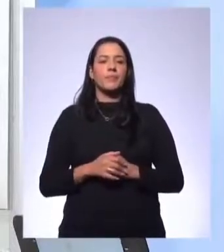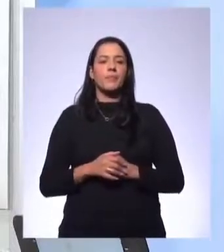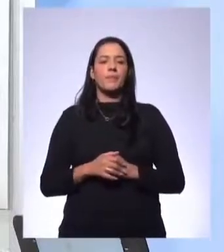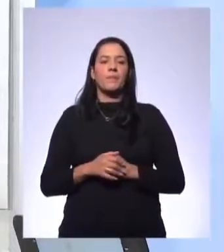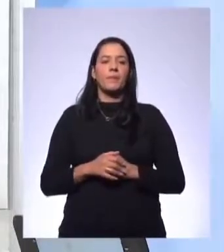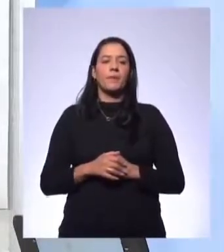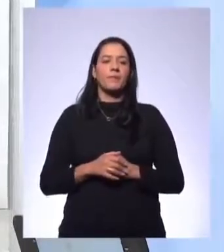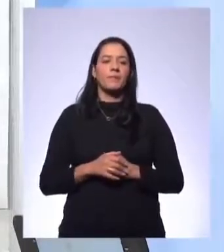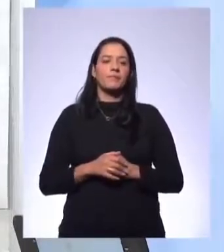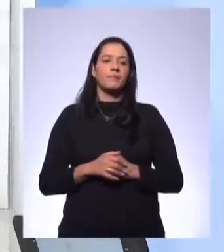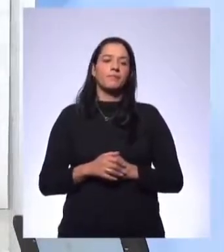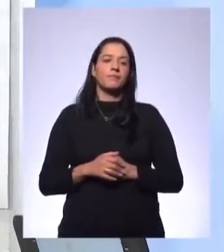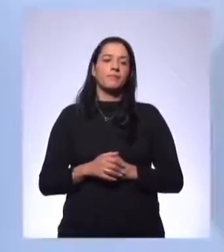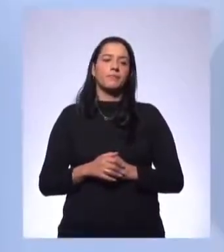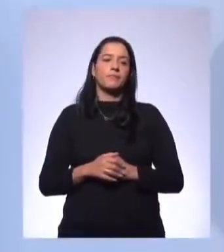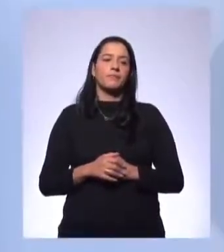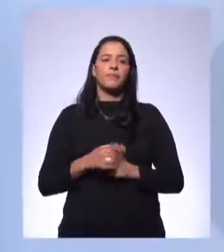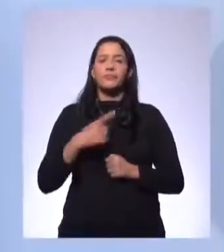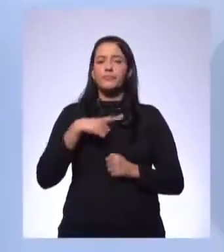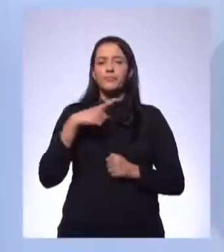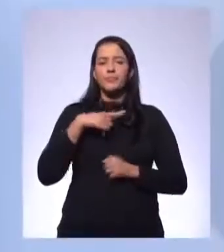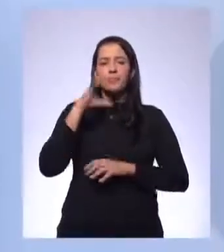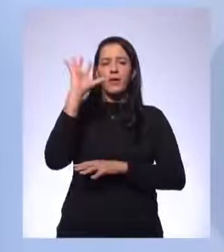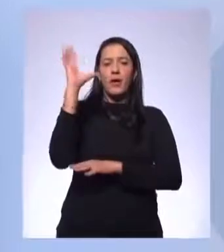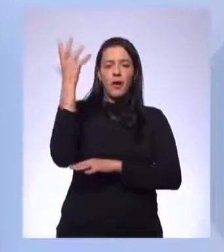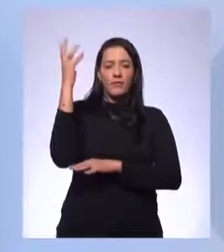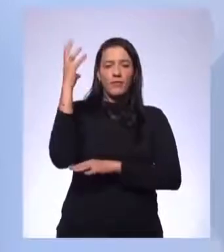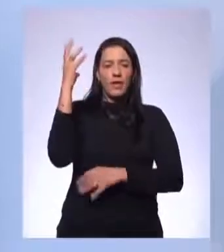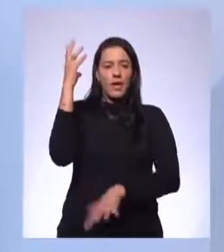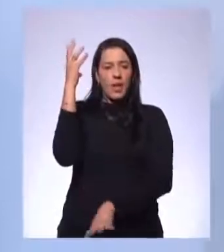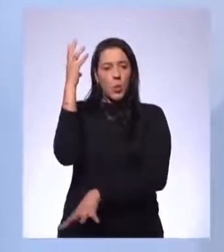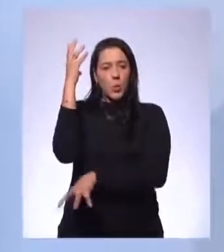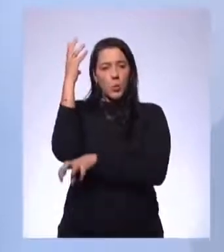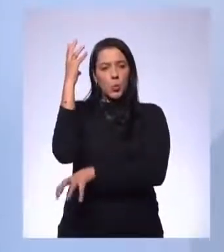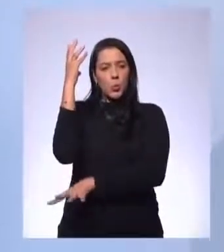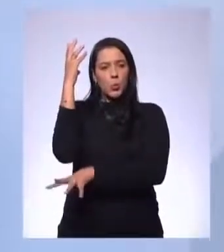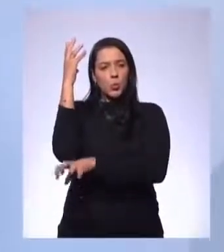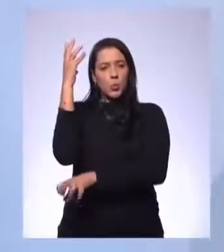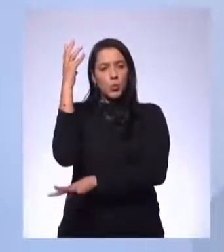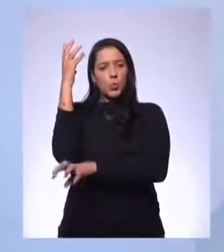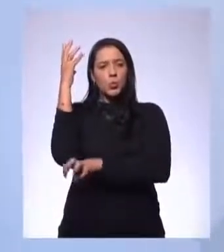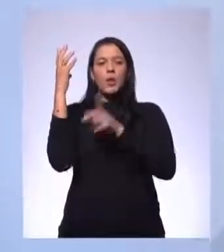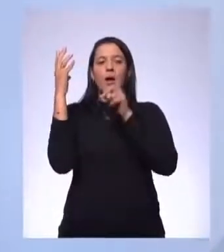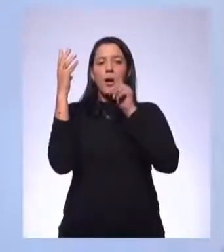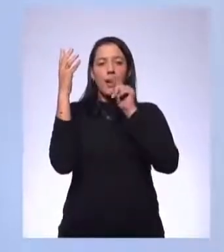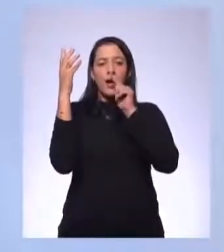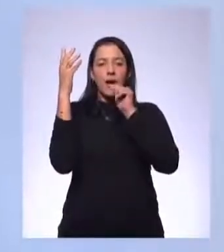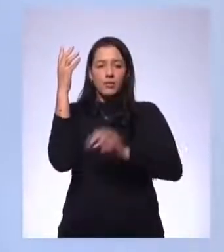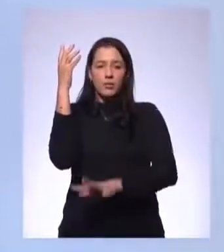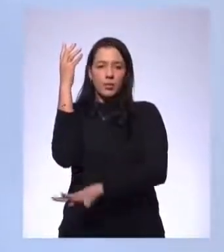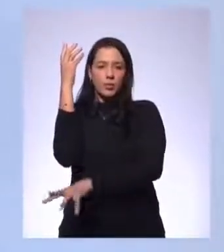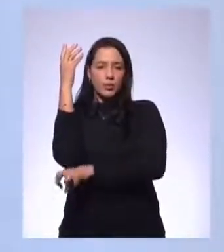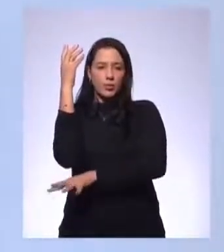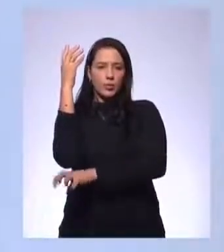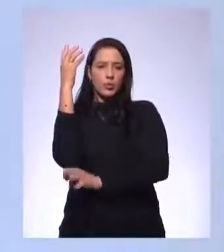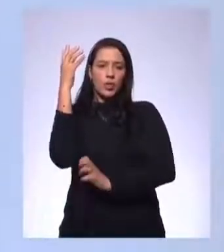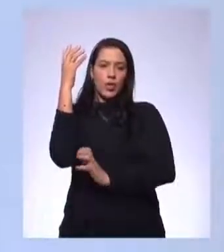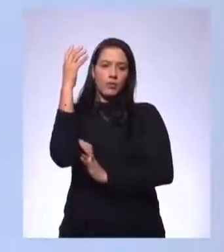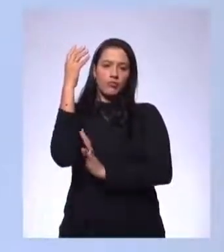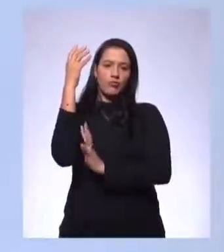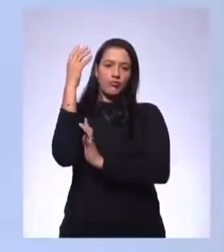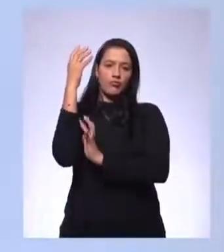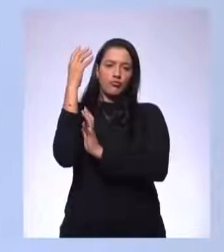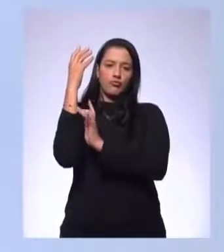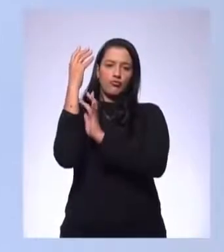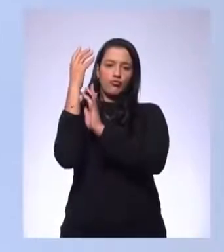água daqui e leva até uma folha lá numa extremidade a 30 metros de altura, se é